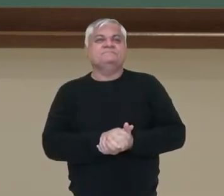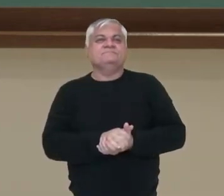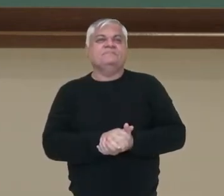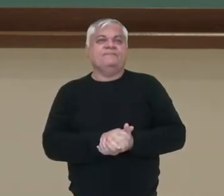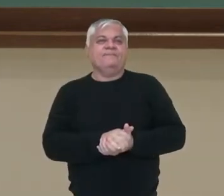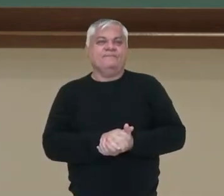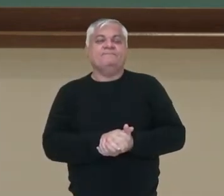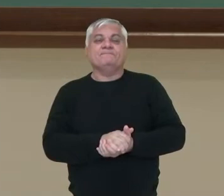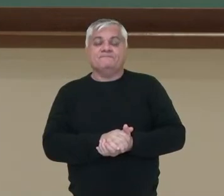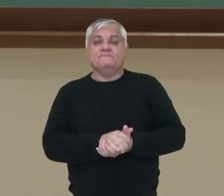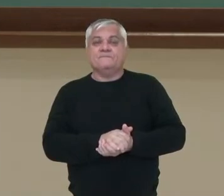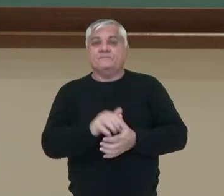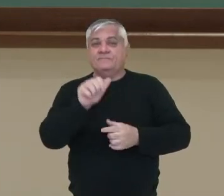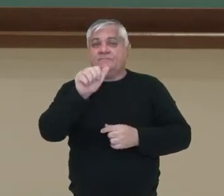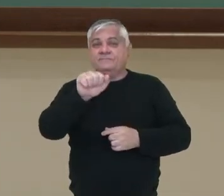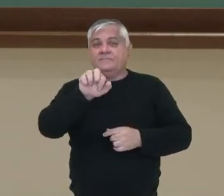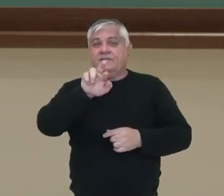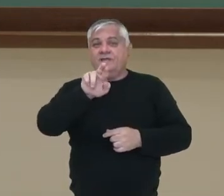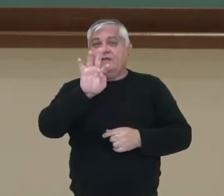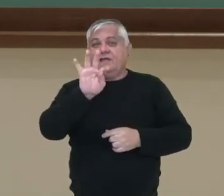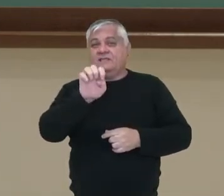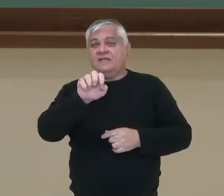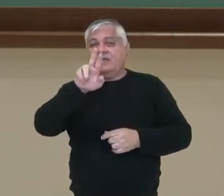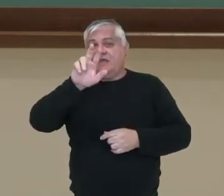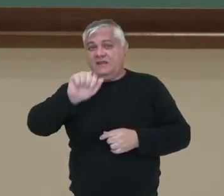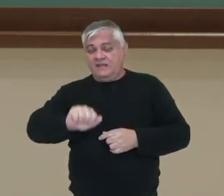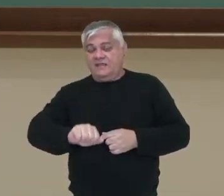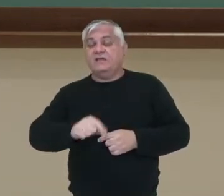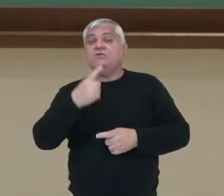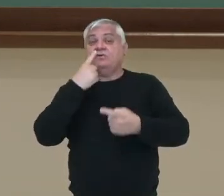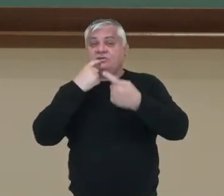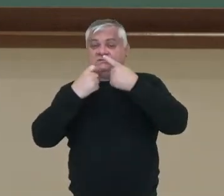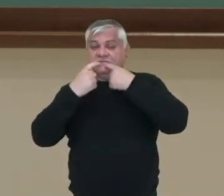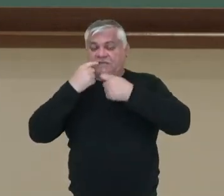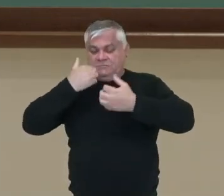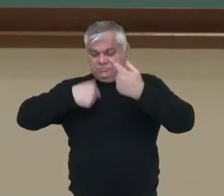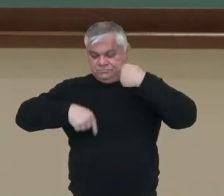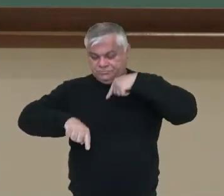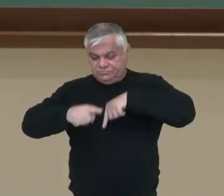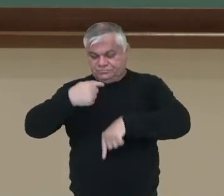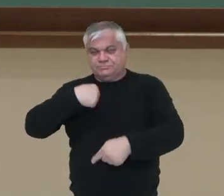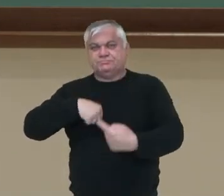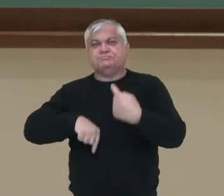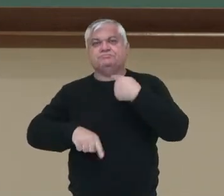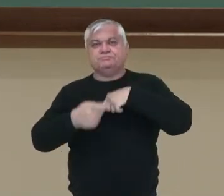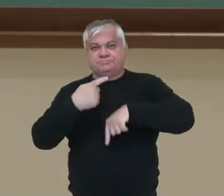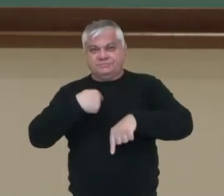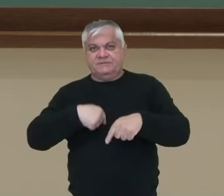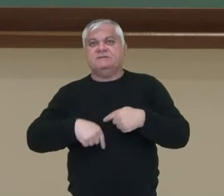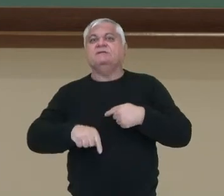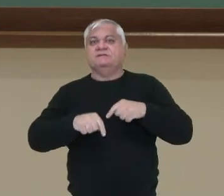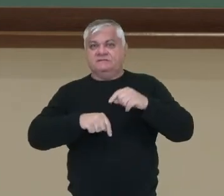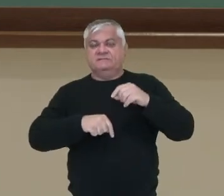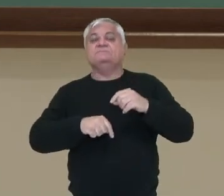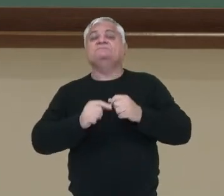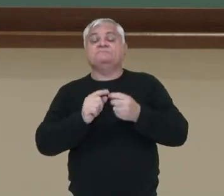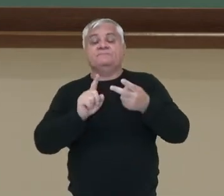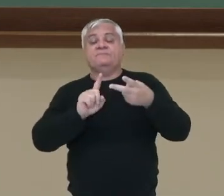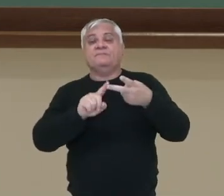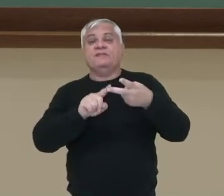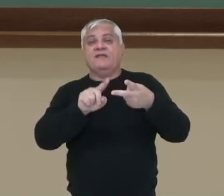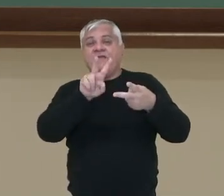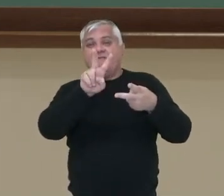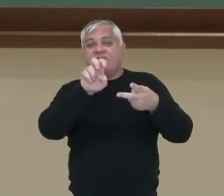Então, ó, as artérias, elas vão passar, né, o sangue rico em oxigênio do coração para o corpo todo,